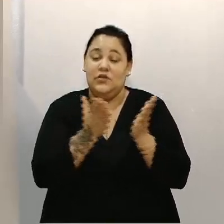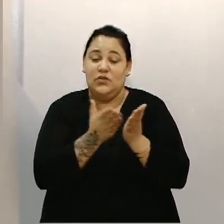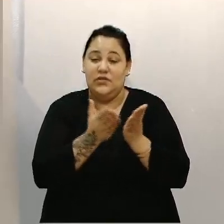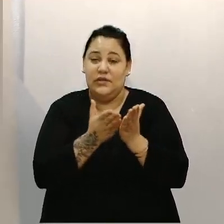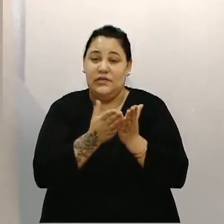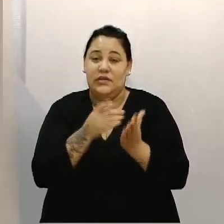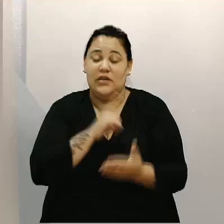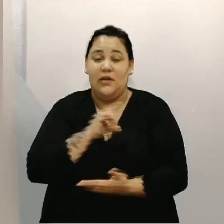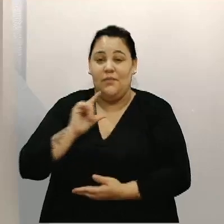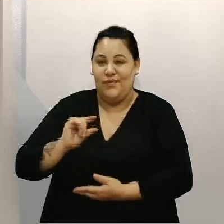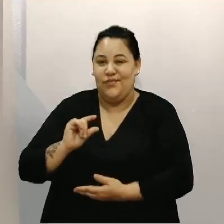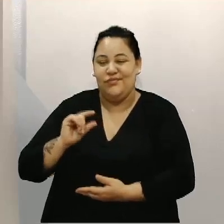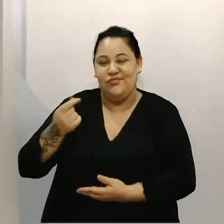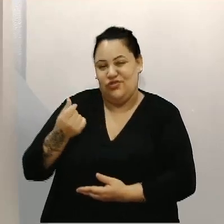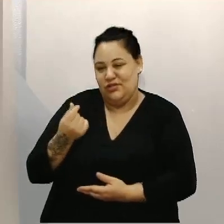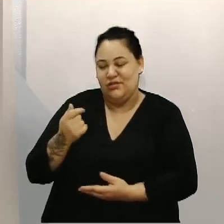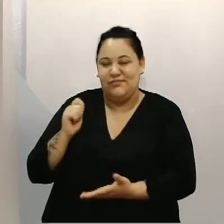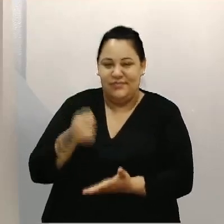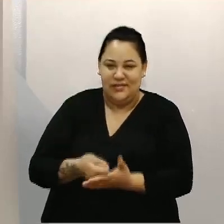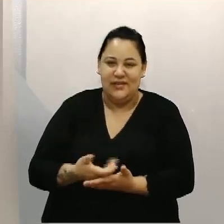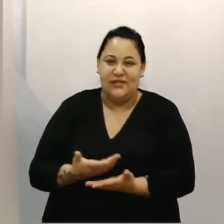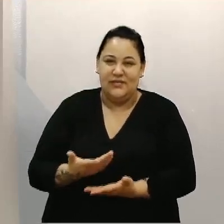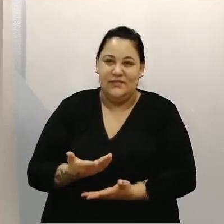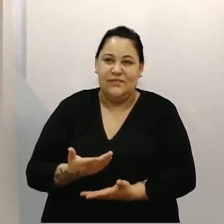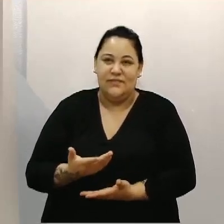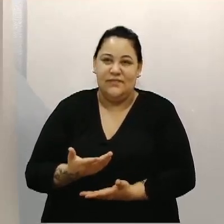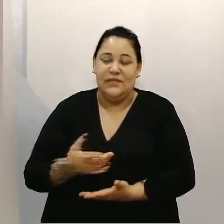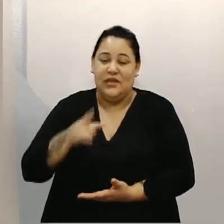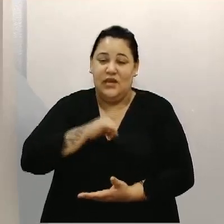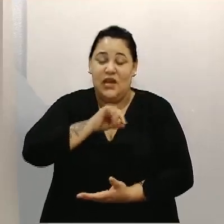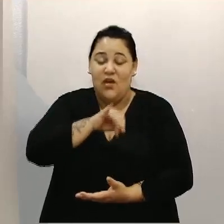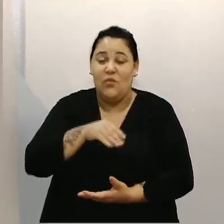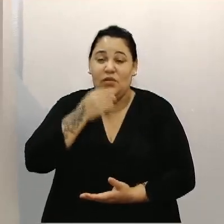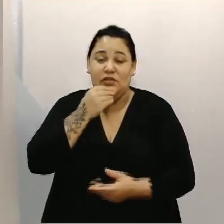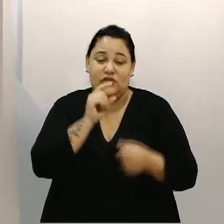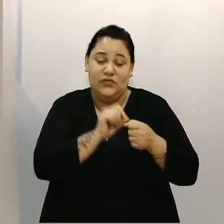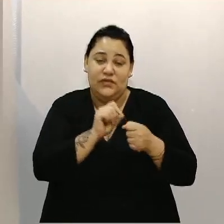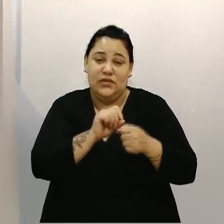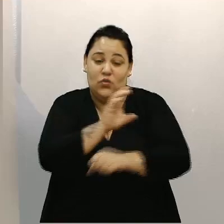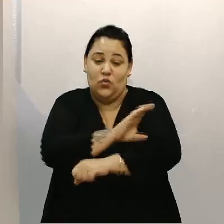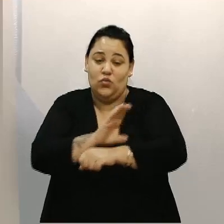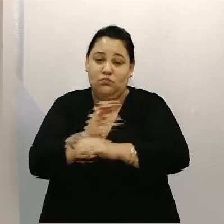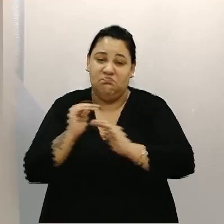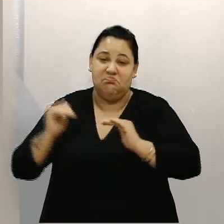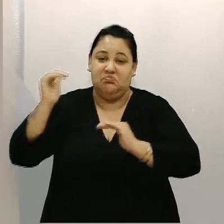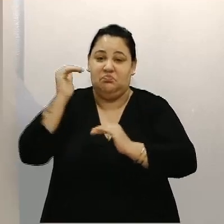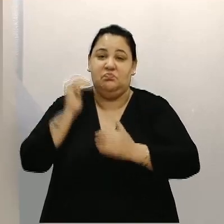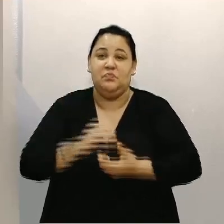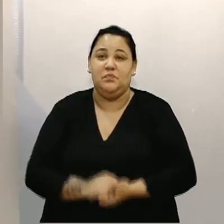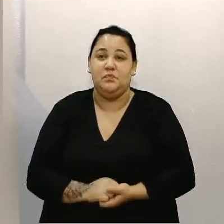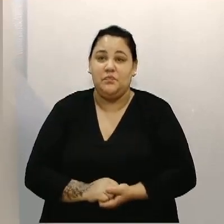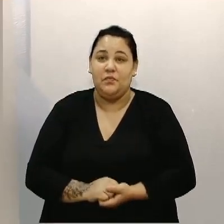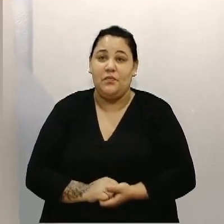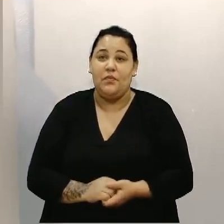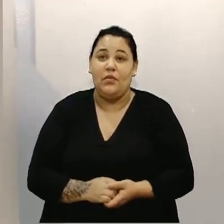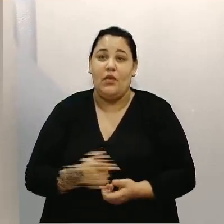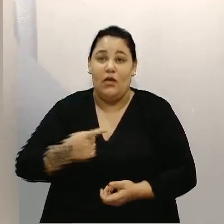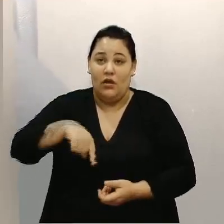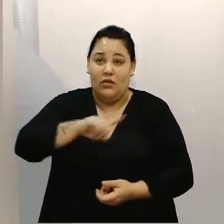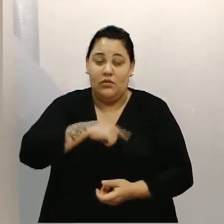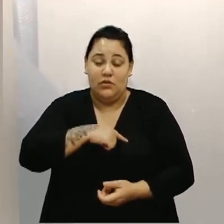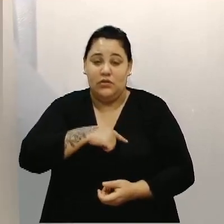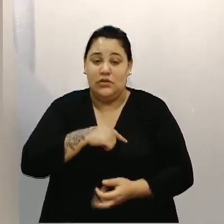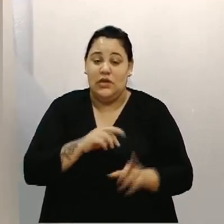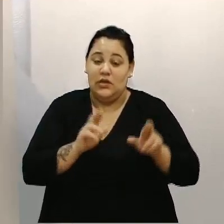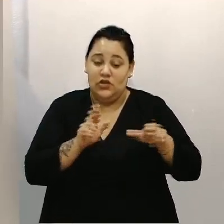menos condições financeiras tenham a oportunidade de fazer o curso superior. A nossa região, Caxias